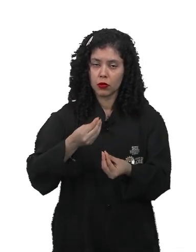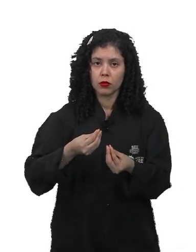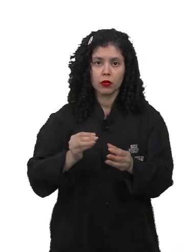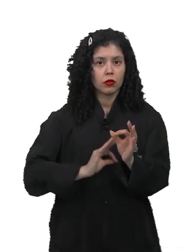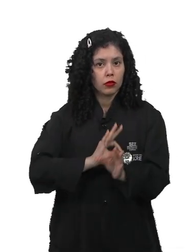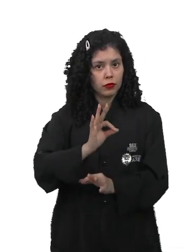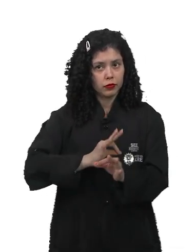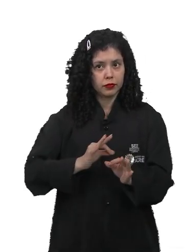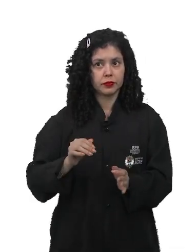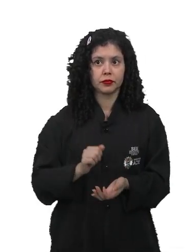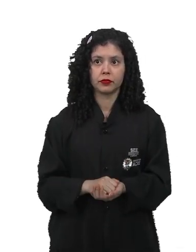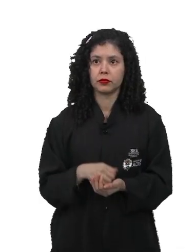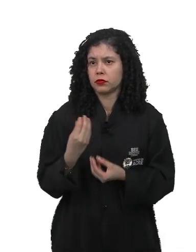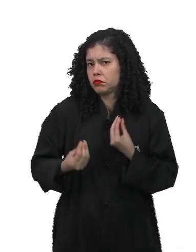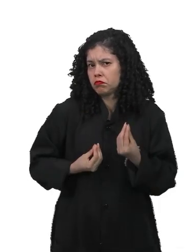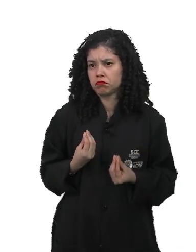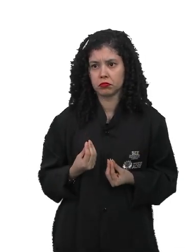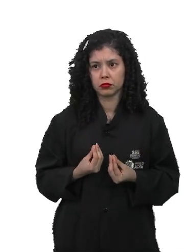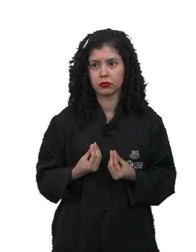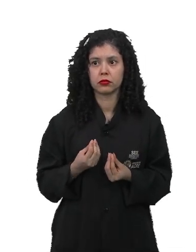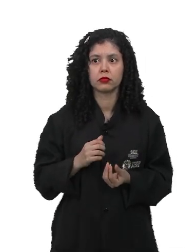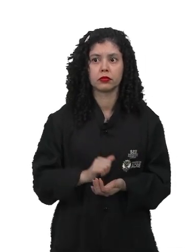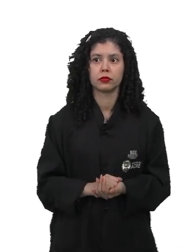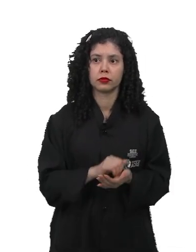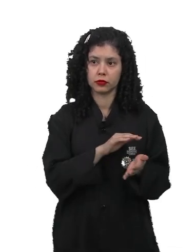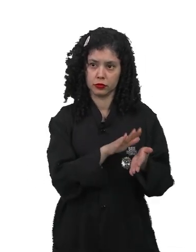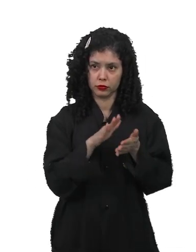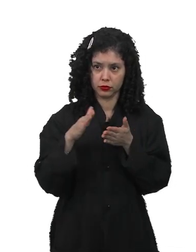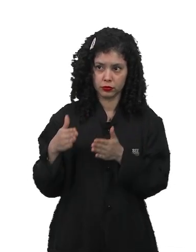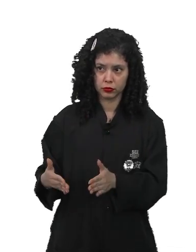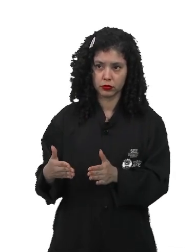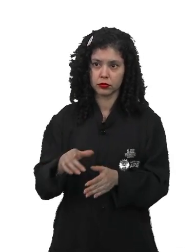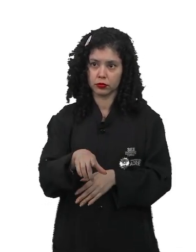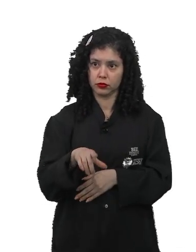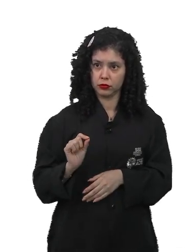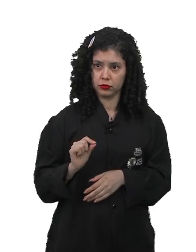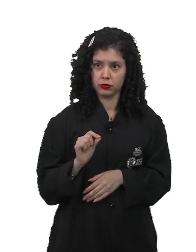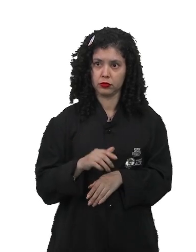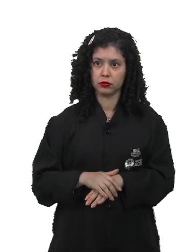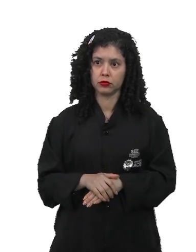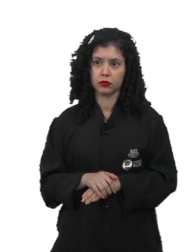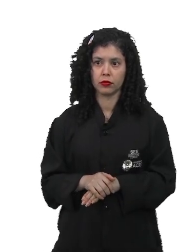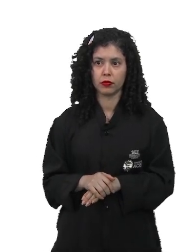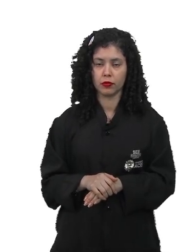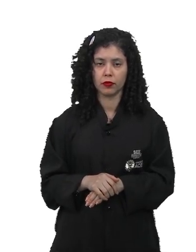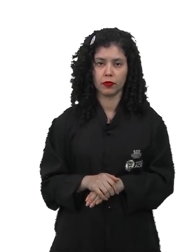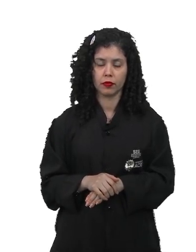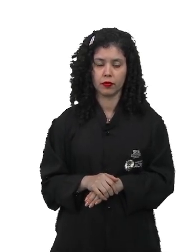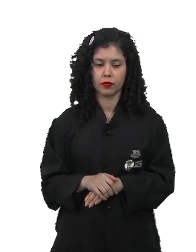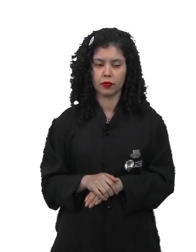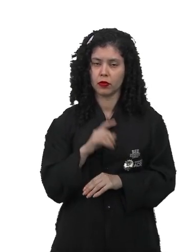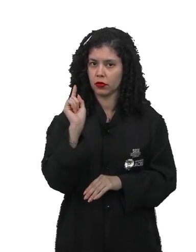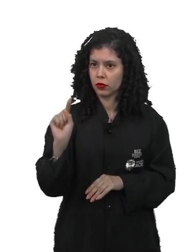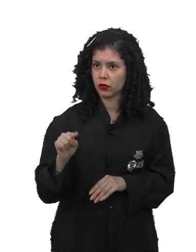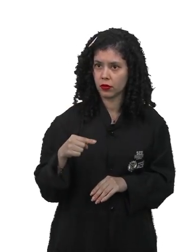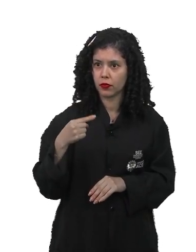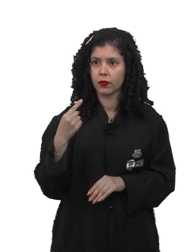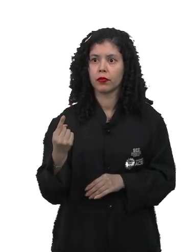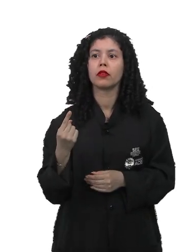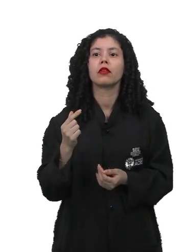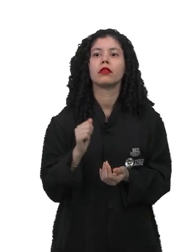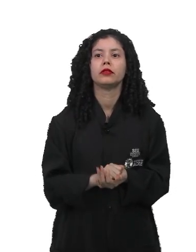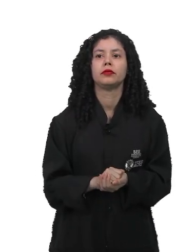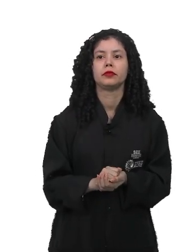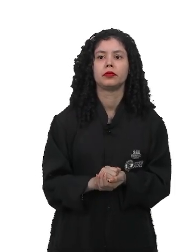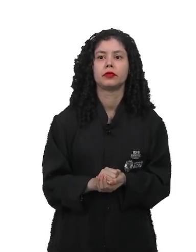funcionar, de que forma, partindo para a decisão. Logo depois,